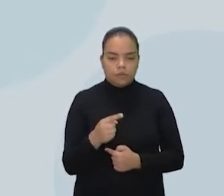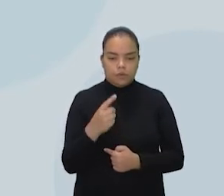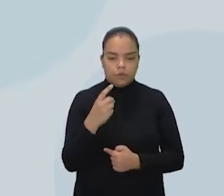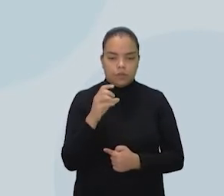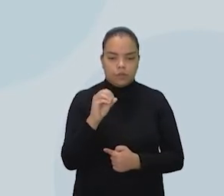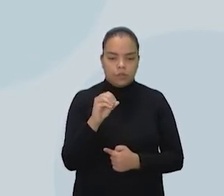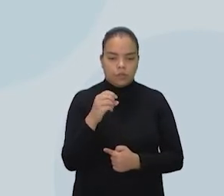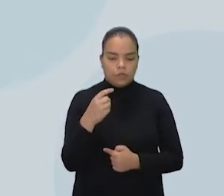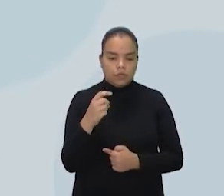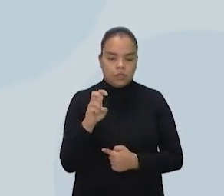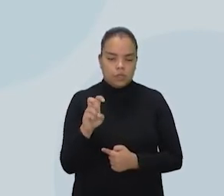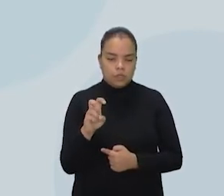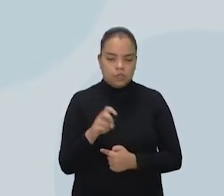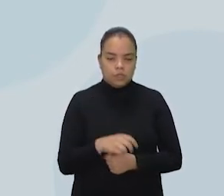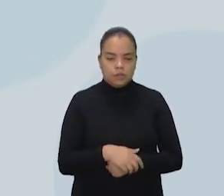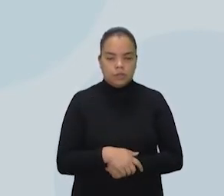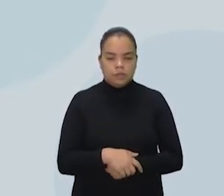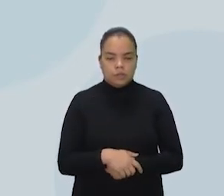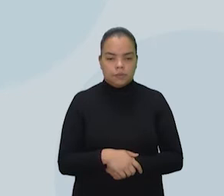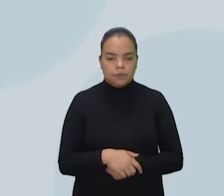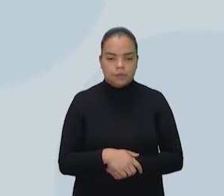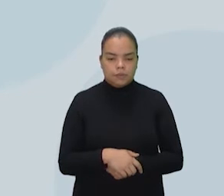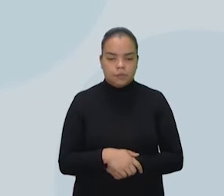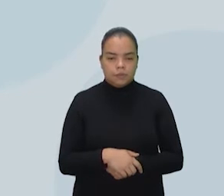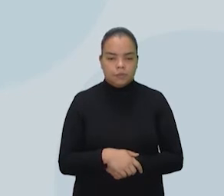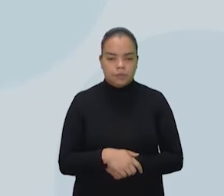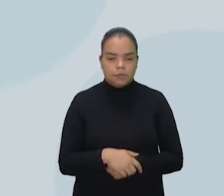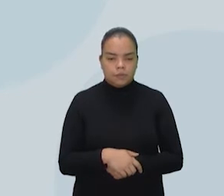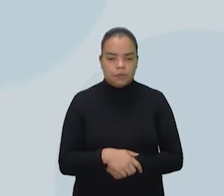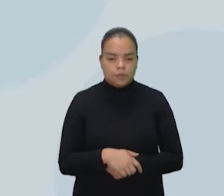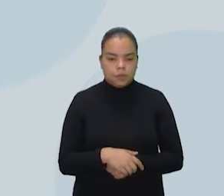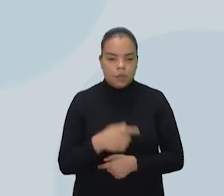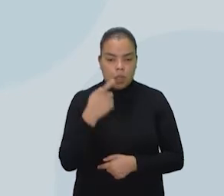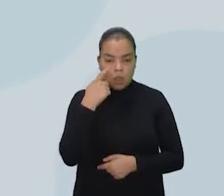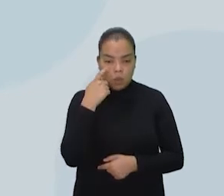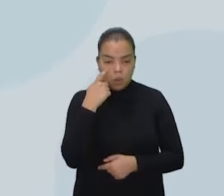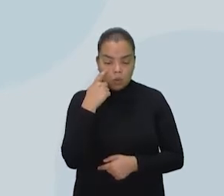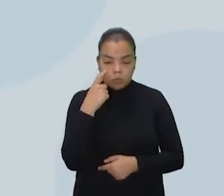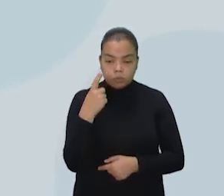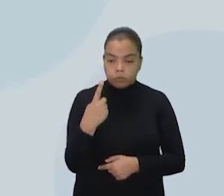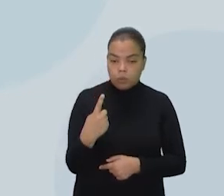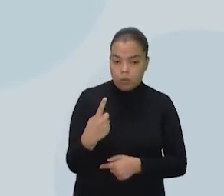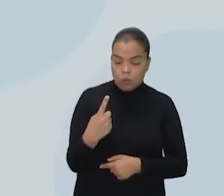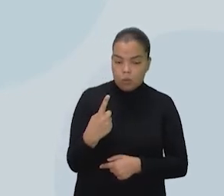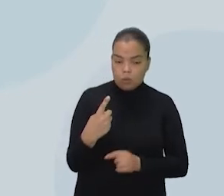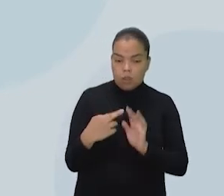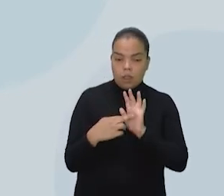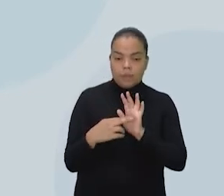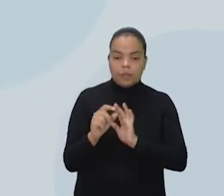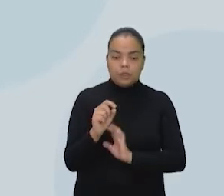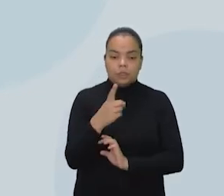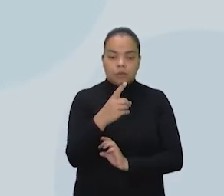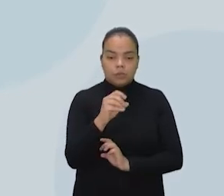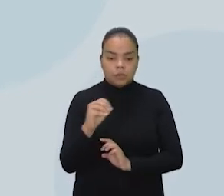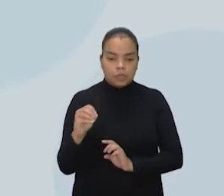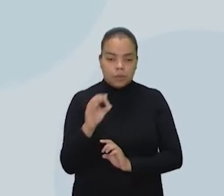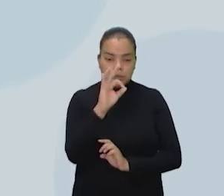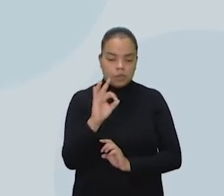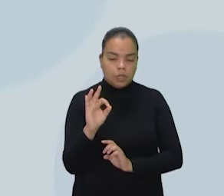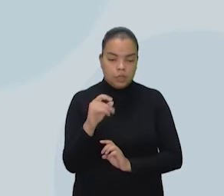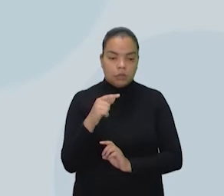1,15. Então, eu quero só chamar a atenção aqui, ó. Este 1 vai representar o 100% que você